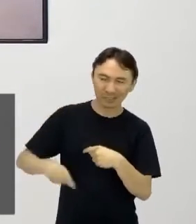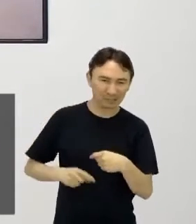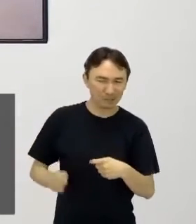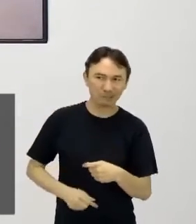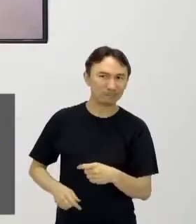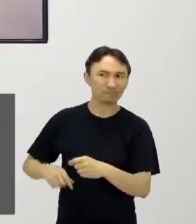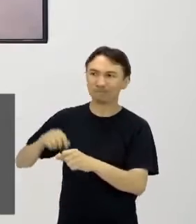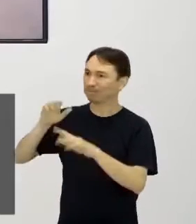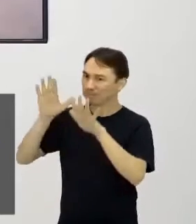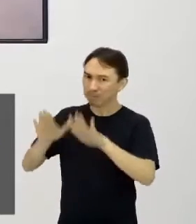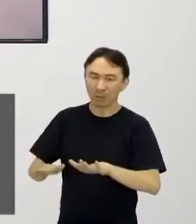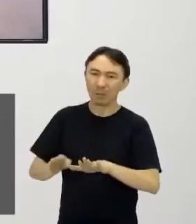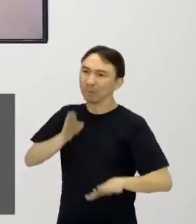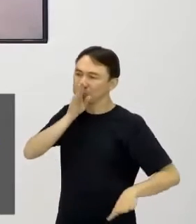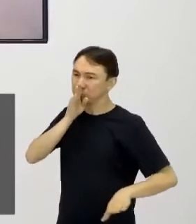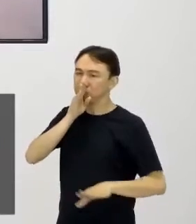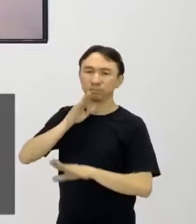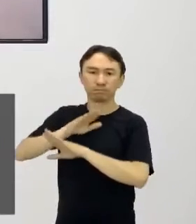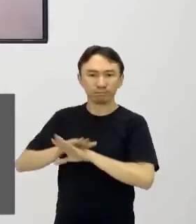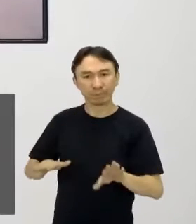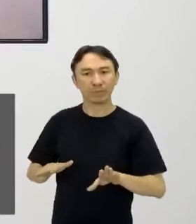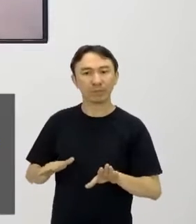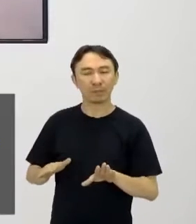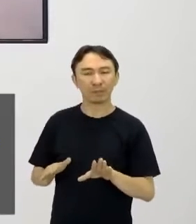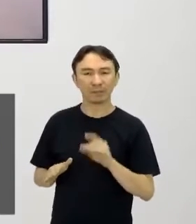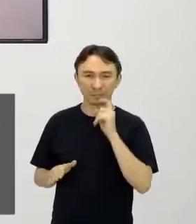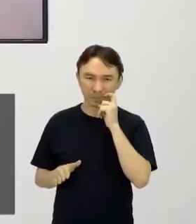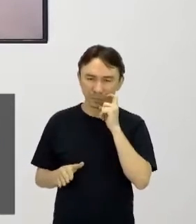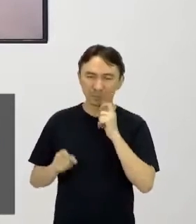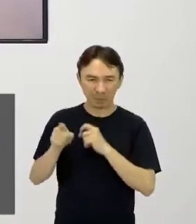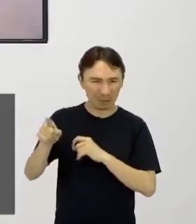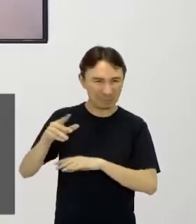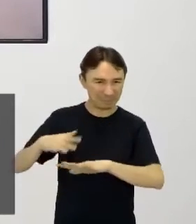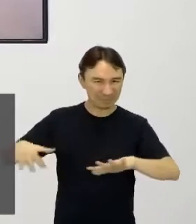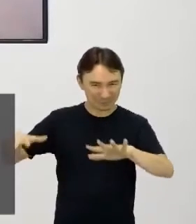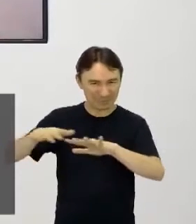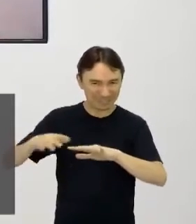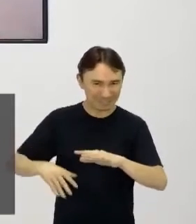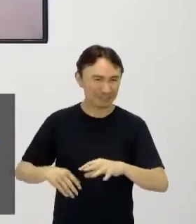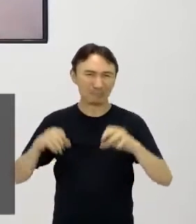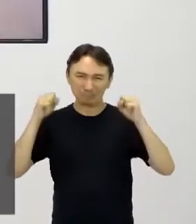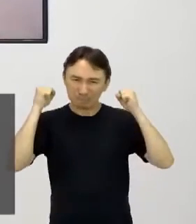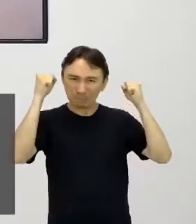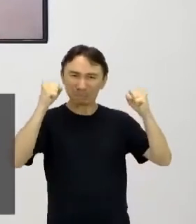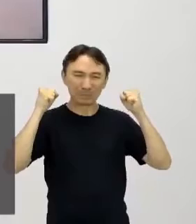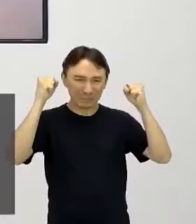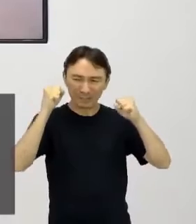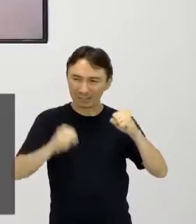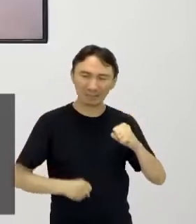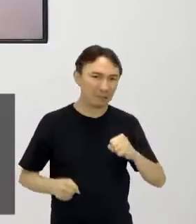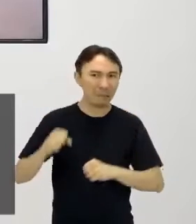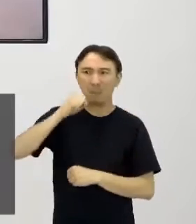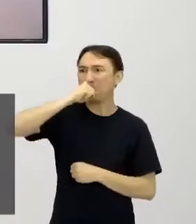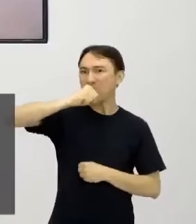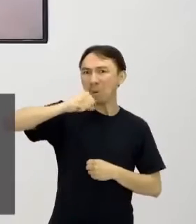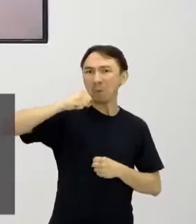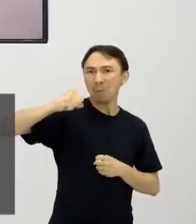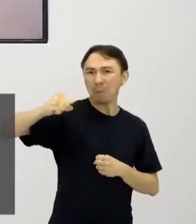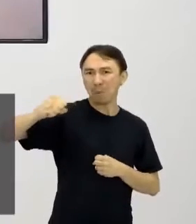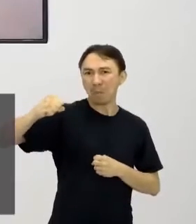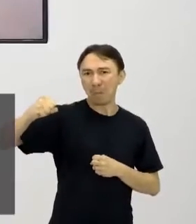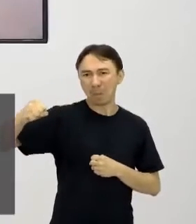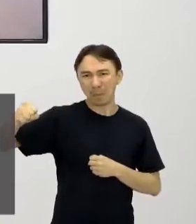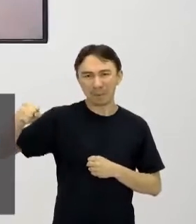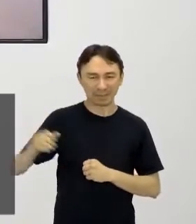Ele consegue conter. E aí a gente tem todos os revoltosos que estavam ali naquele movimento mortos e assassinados. Eu vou